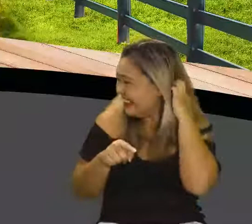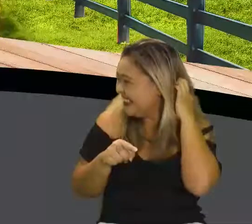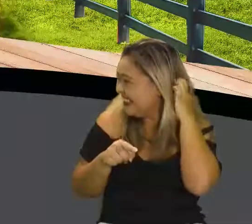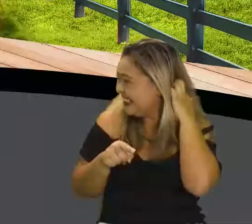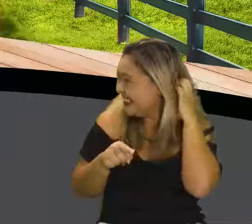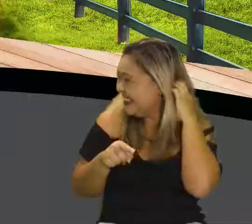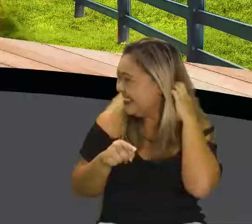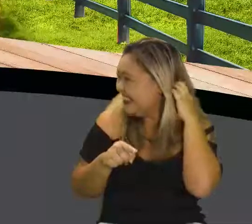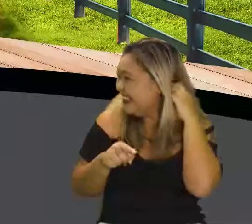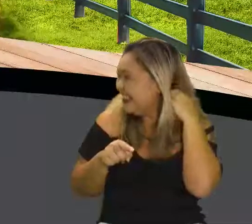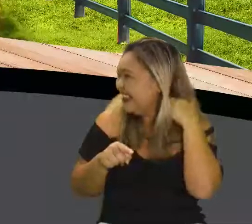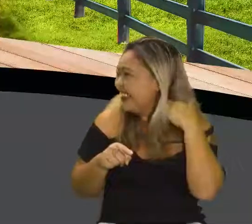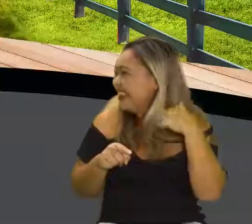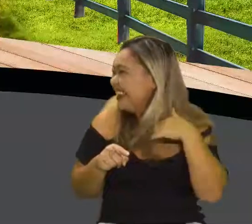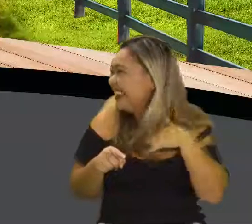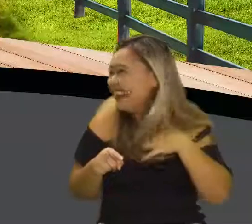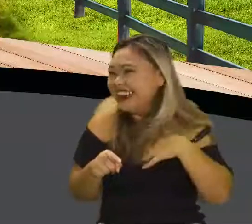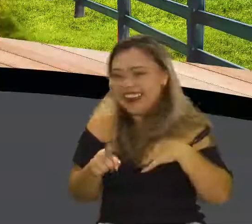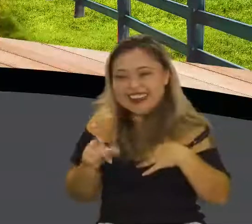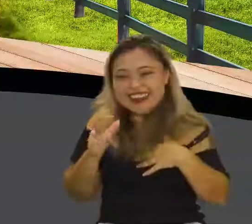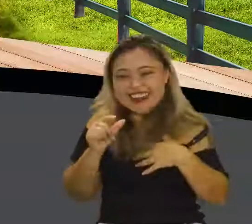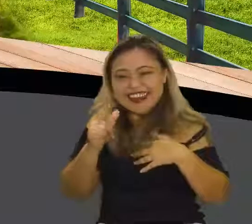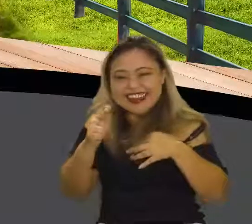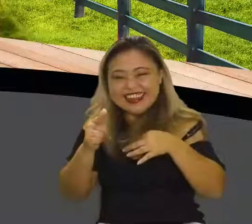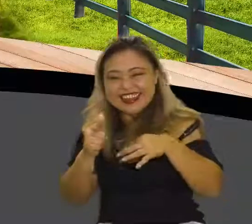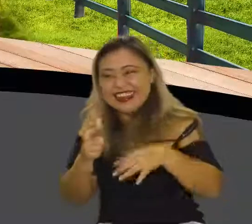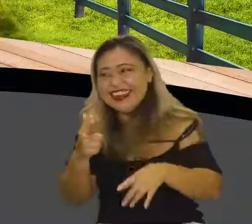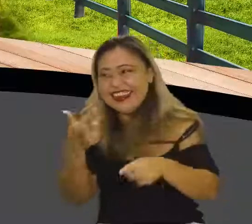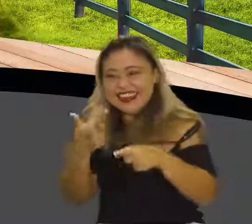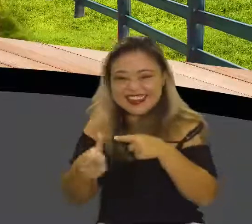Eu entendi. É que eu sou retardado.